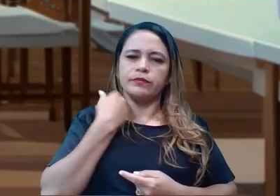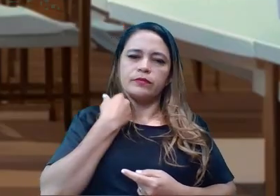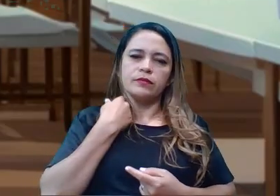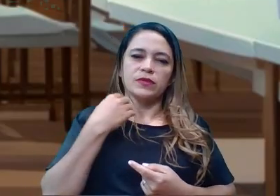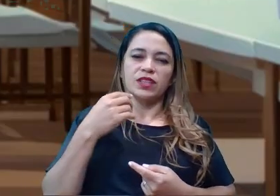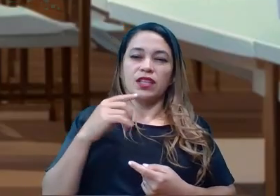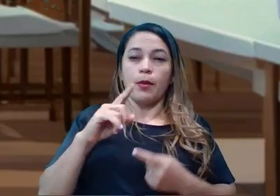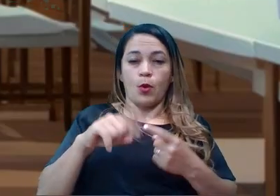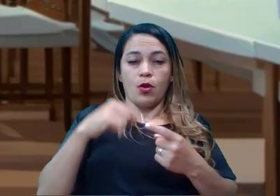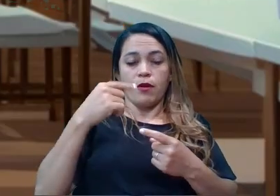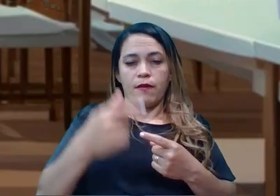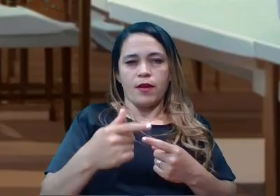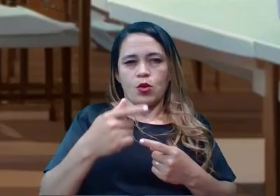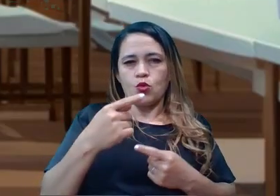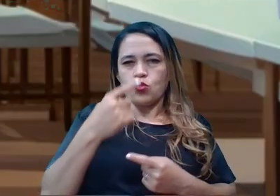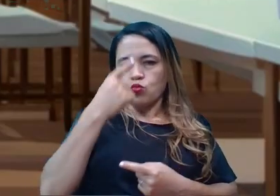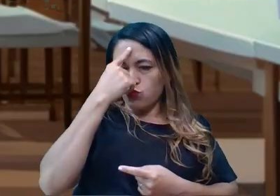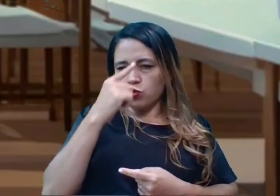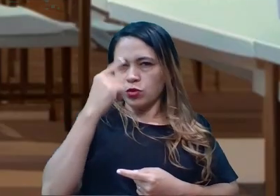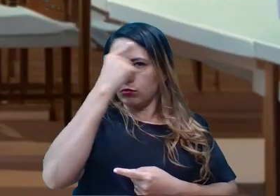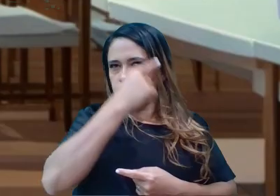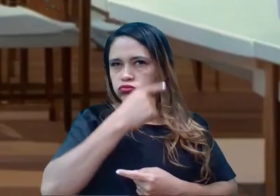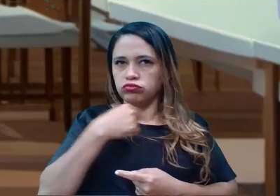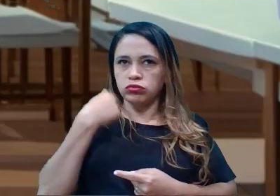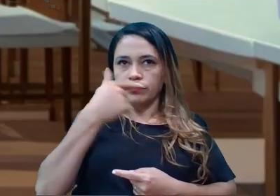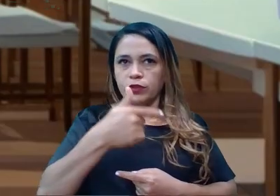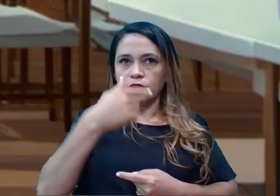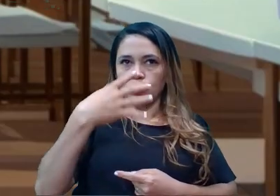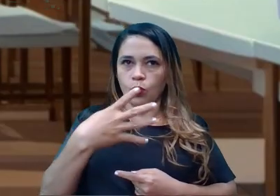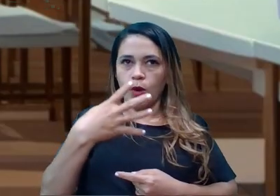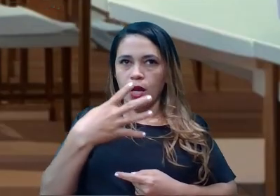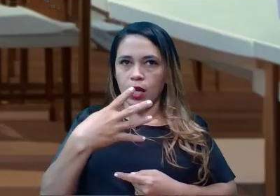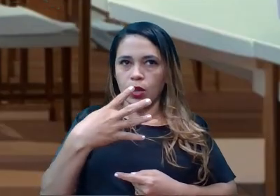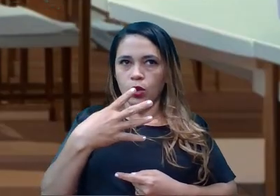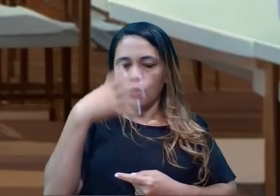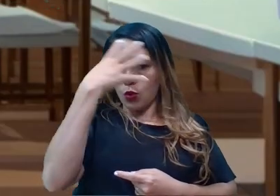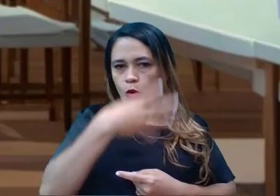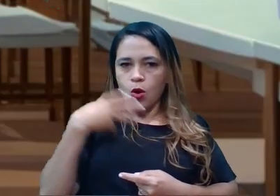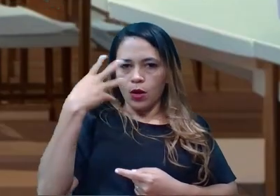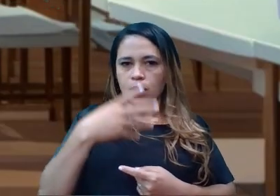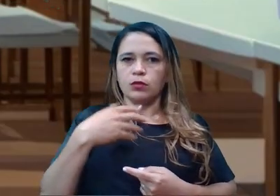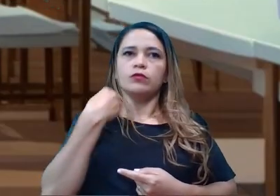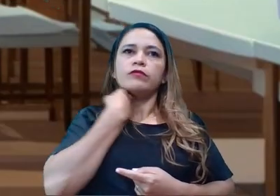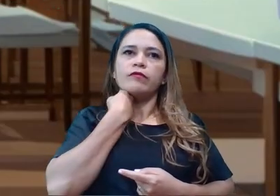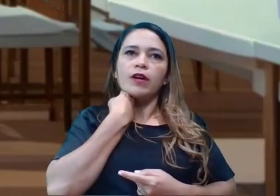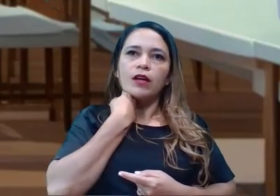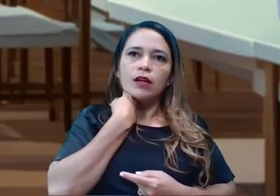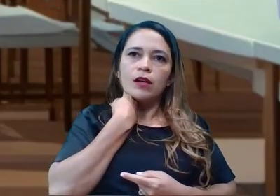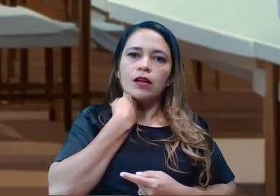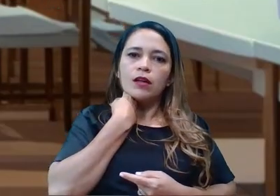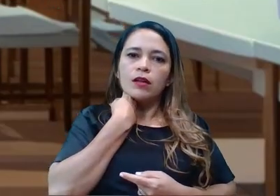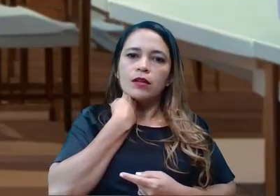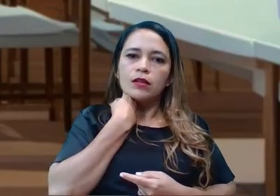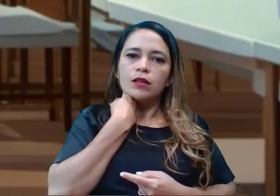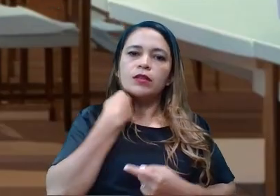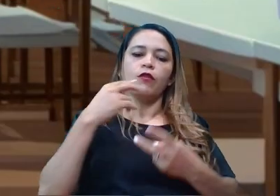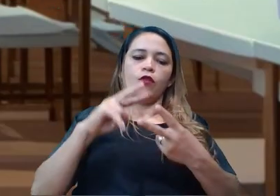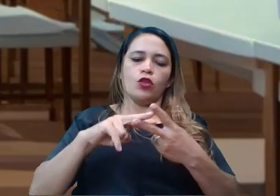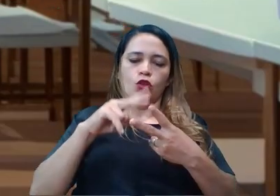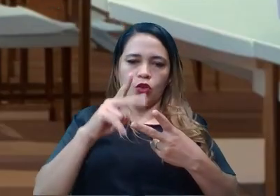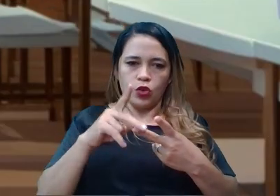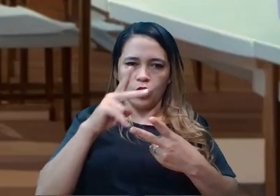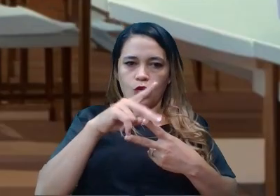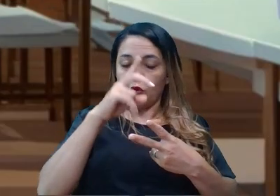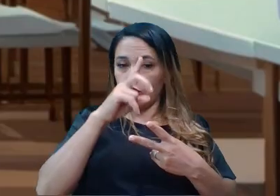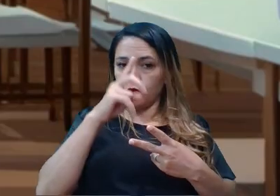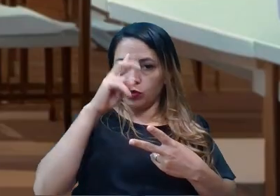Daqui 24 horas, eu estou no meu segundo dia de febre. Ou seja, foram 2 dias de